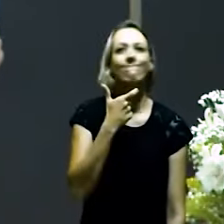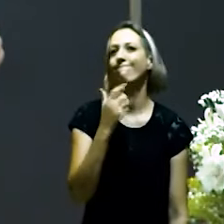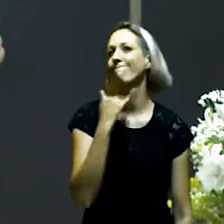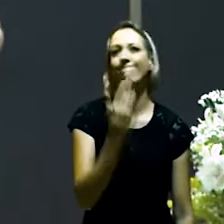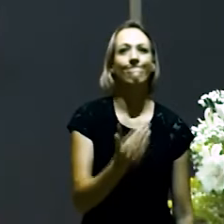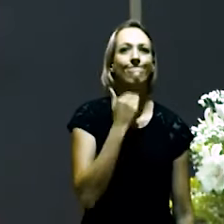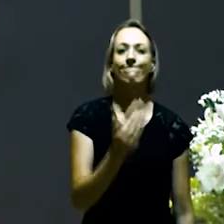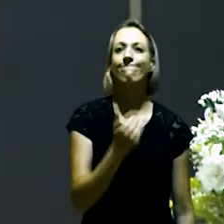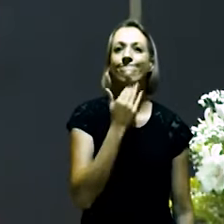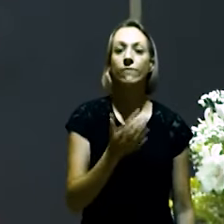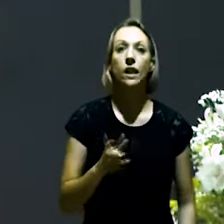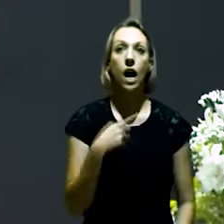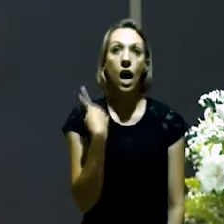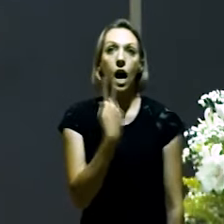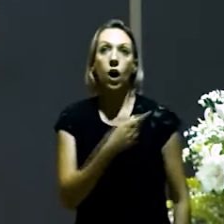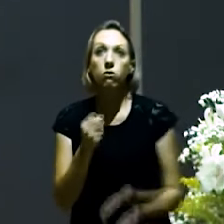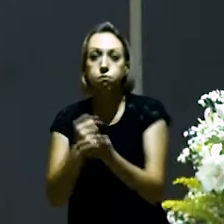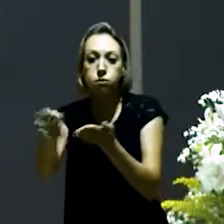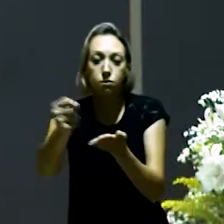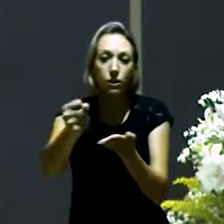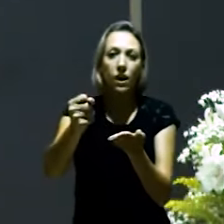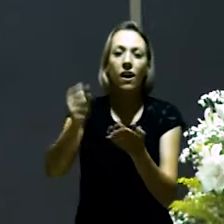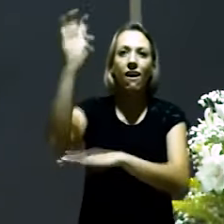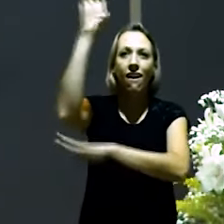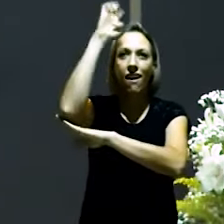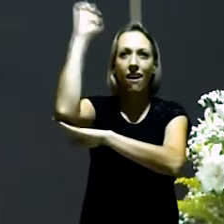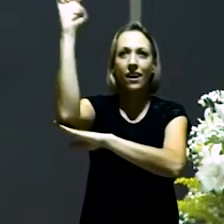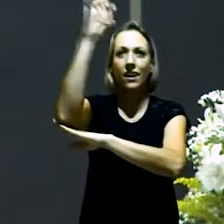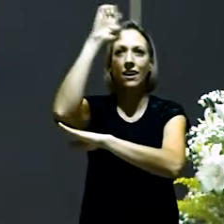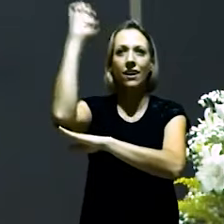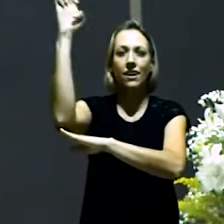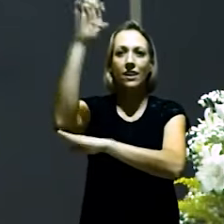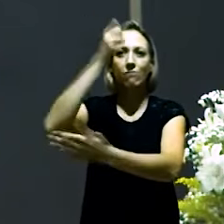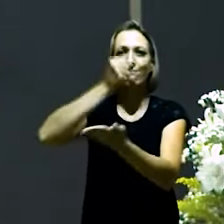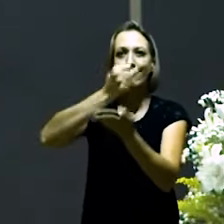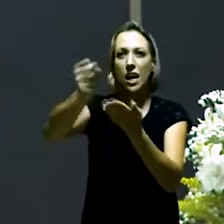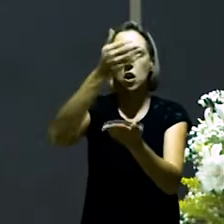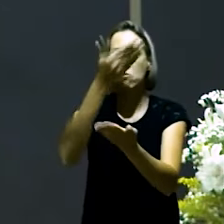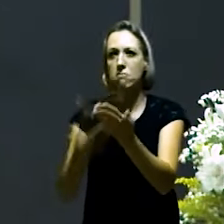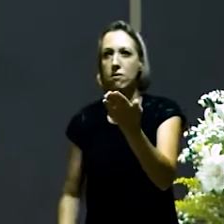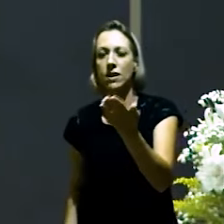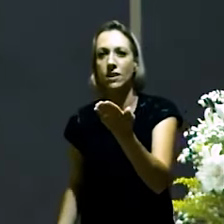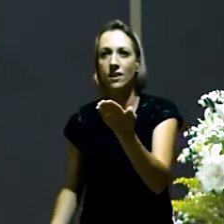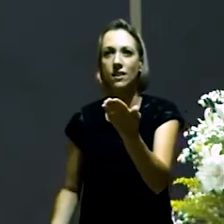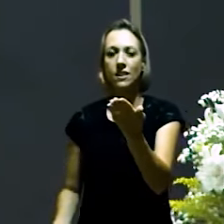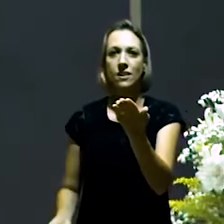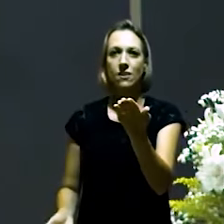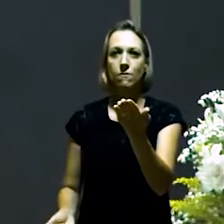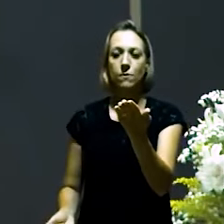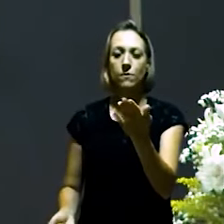que nós, ao perdermos a batalha no Éden, já caímos como um despojo nas mãos dos nossos